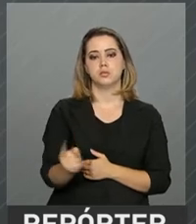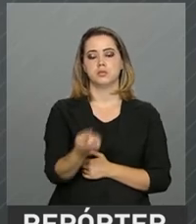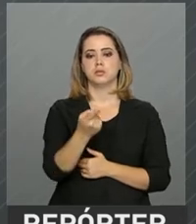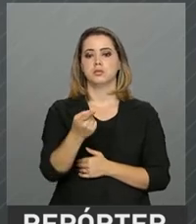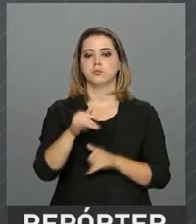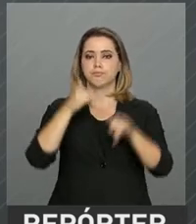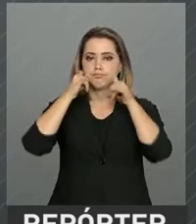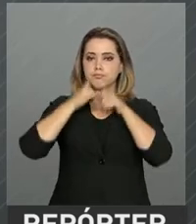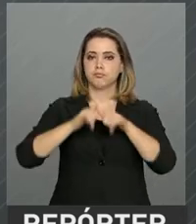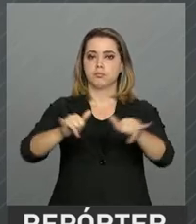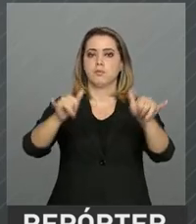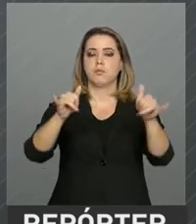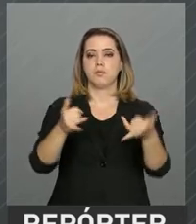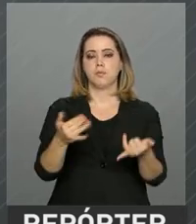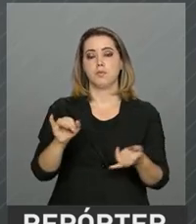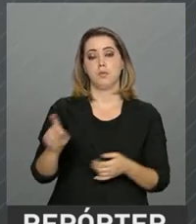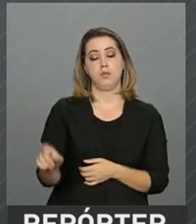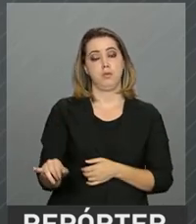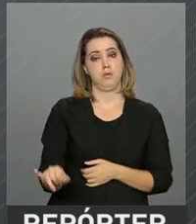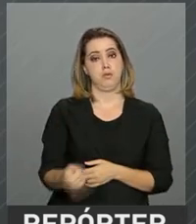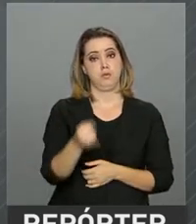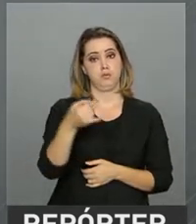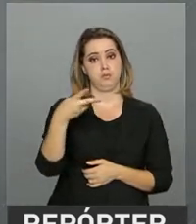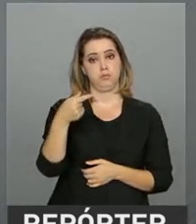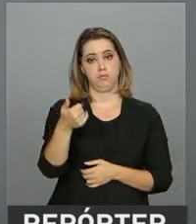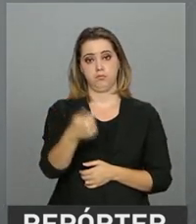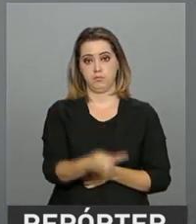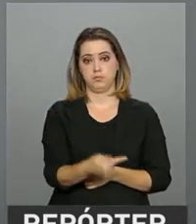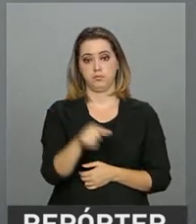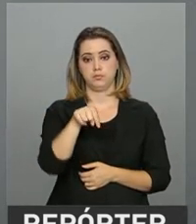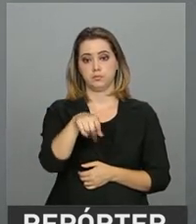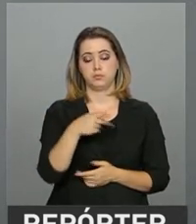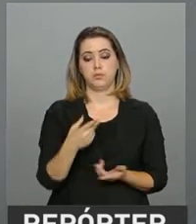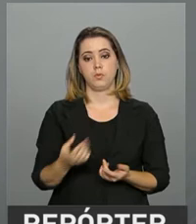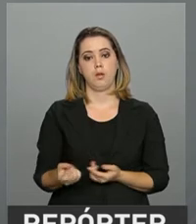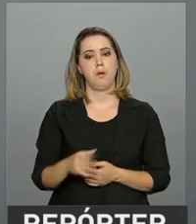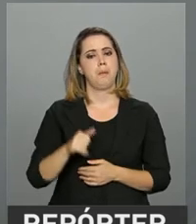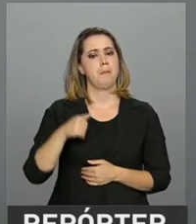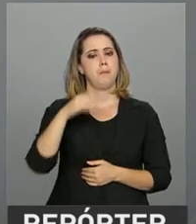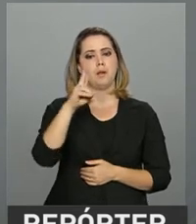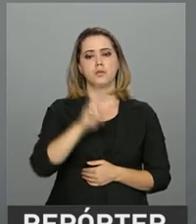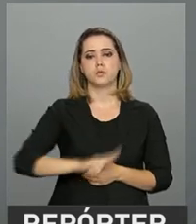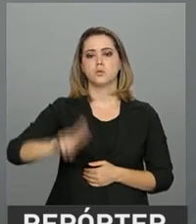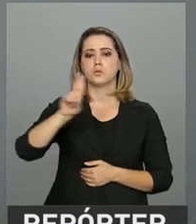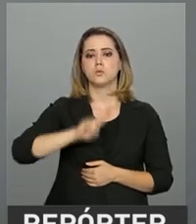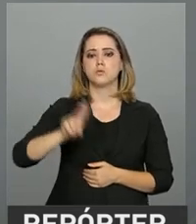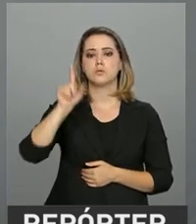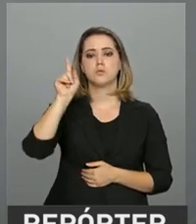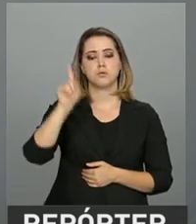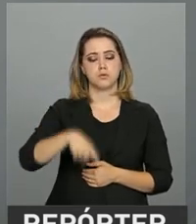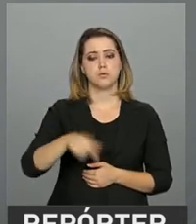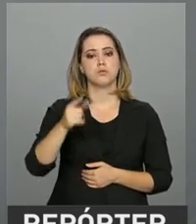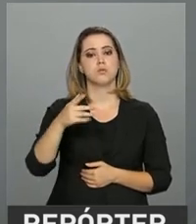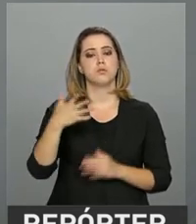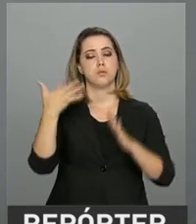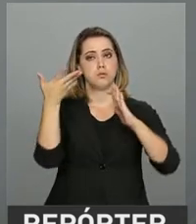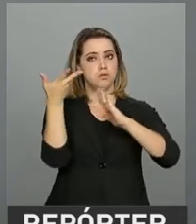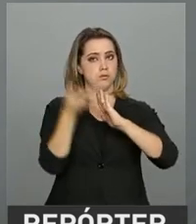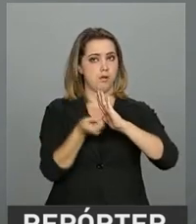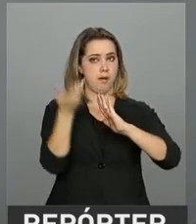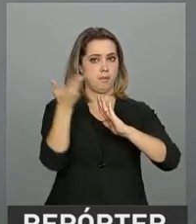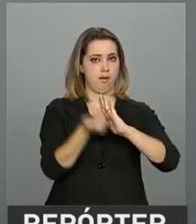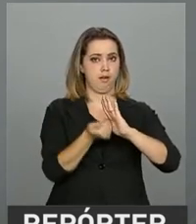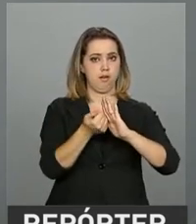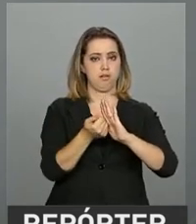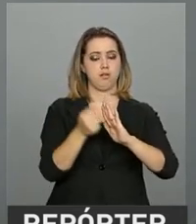7.658 ligações em janeiro de 2017. A fonte mais utilizada pelos consumidores geradores é a